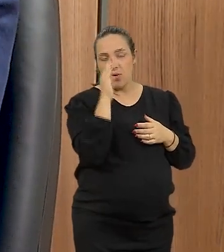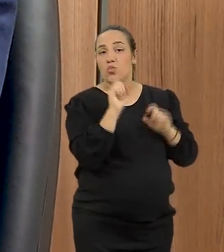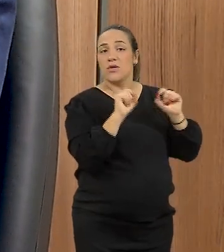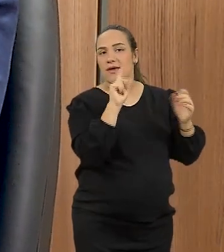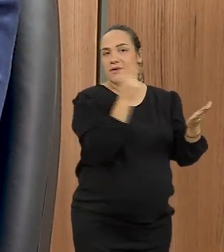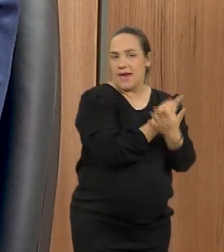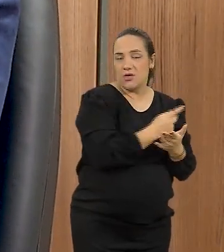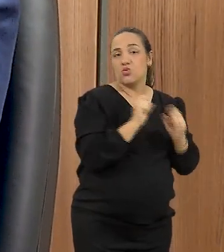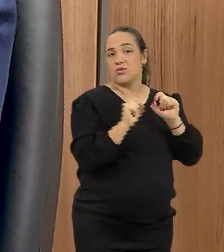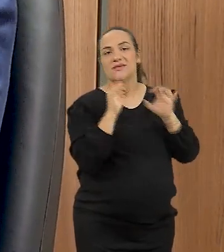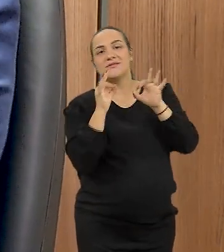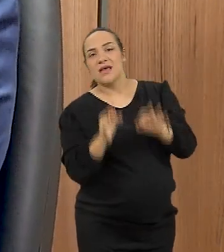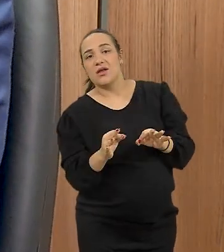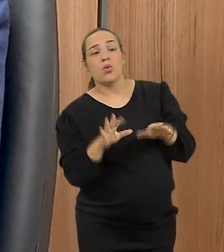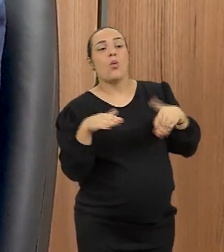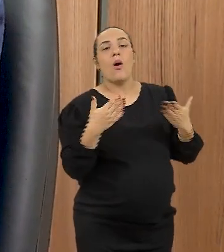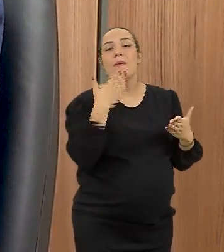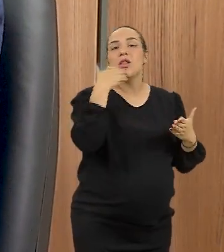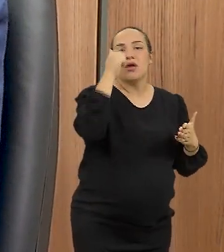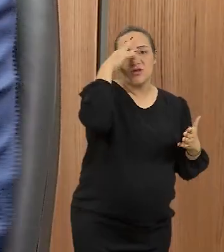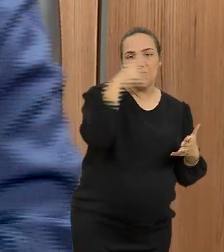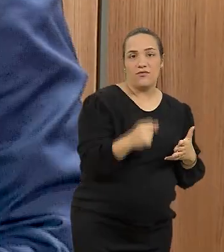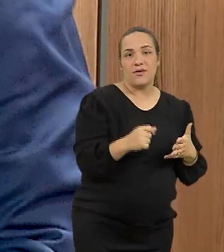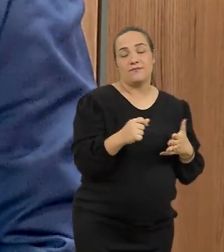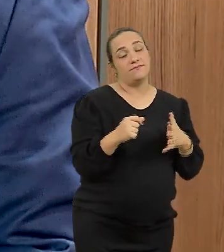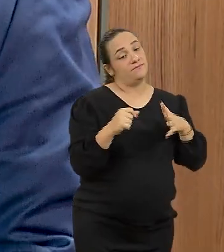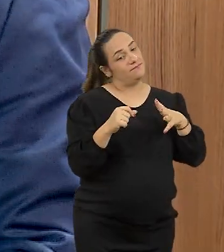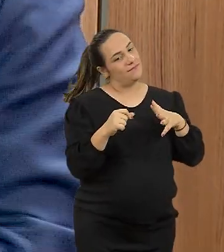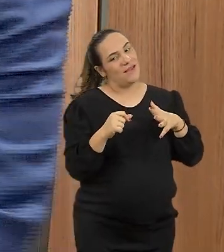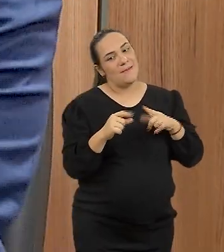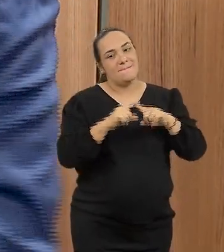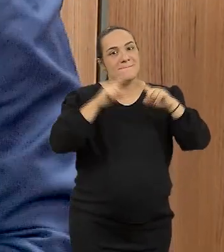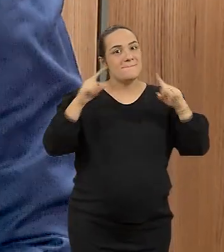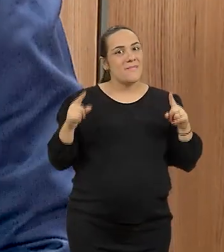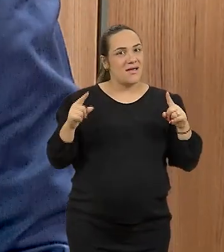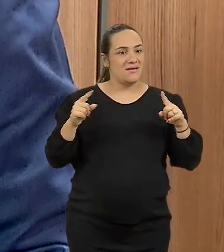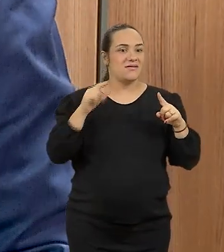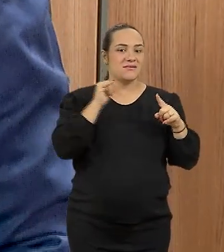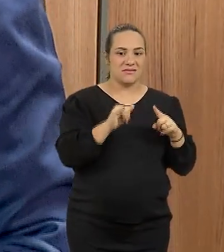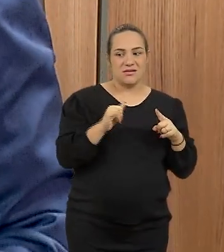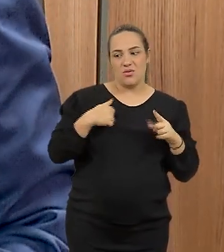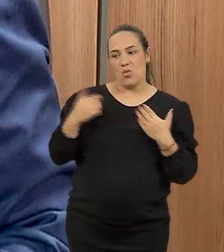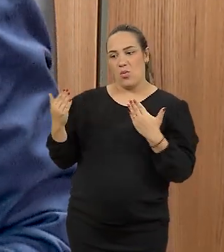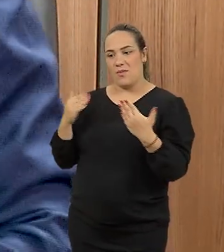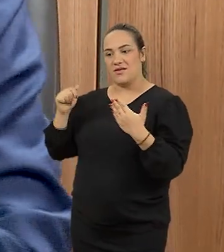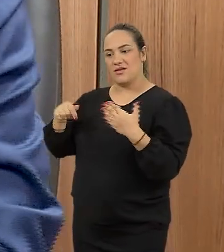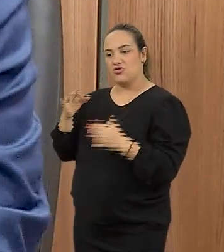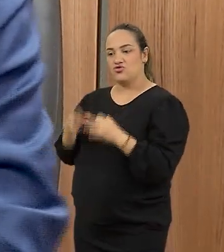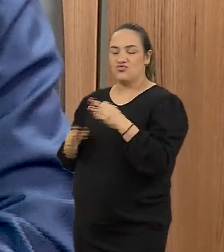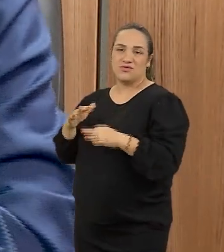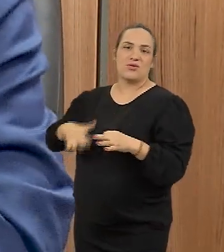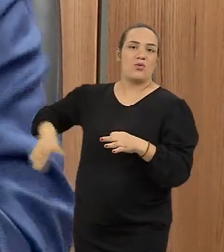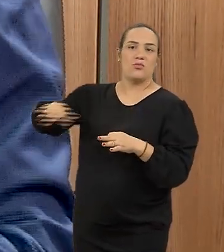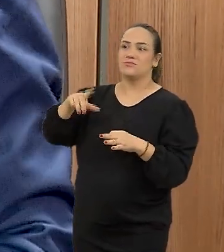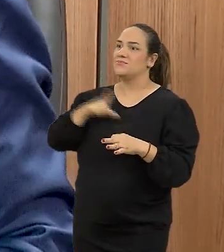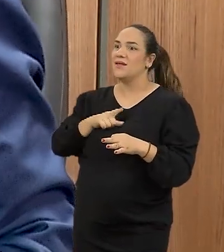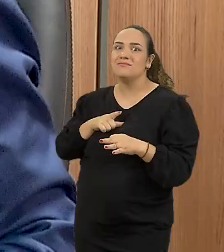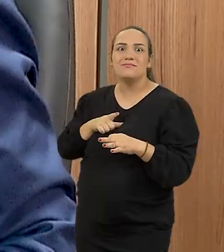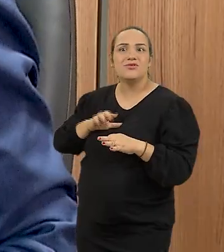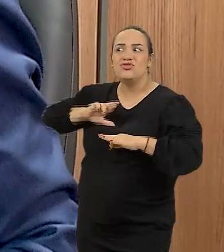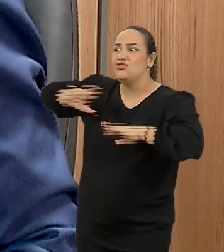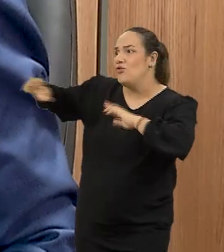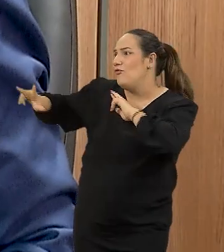dizer, em determinadas circunstâncias, qual é a melhor solução. Agora, se nós transportarmos essa realidade para a justiça comum, você vê o rol